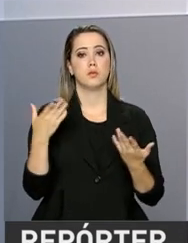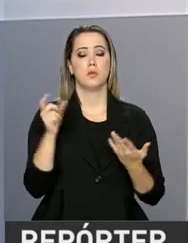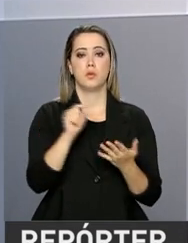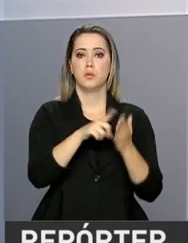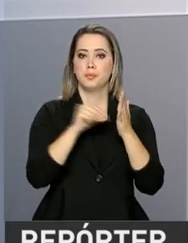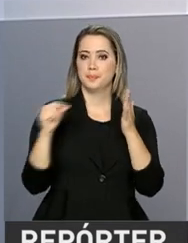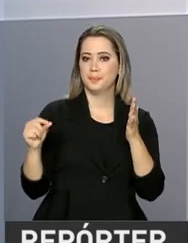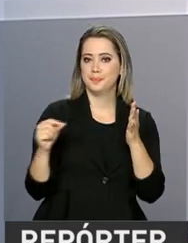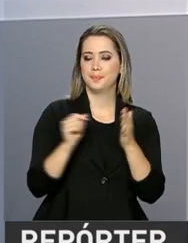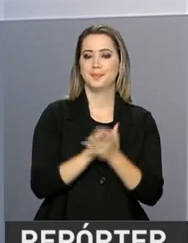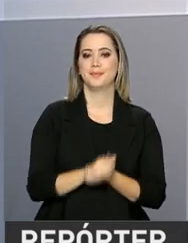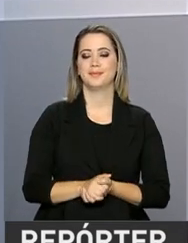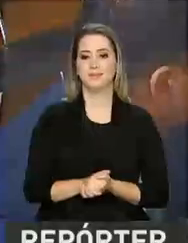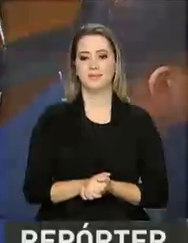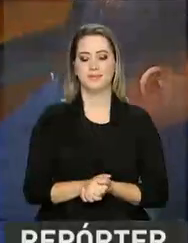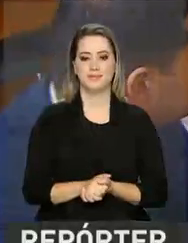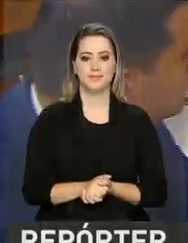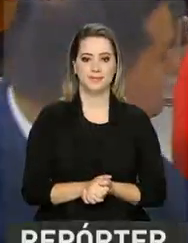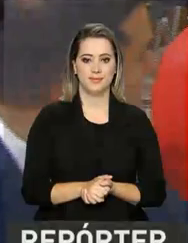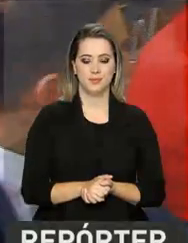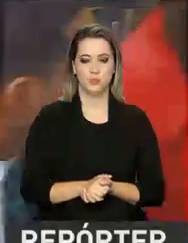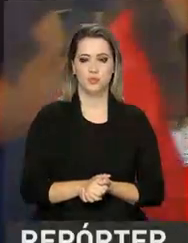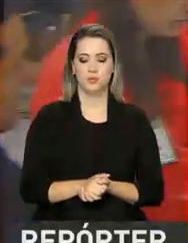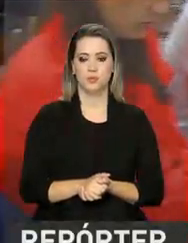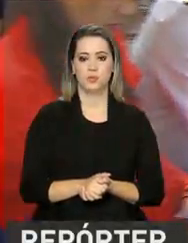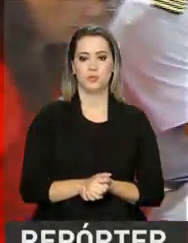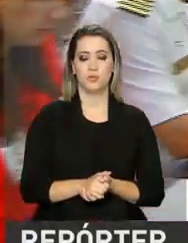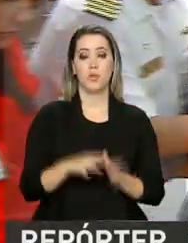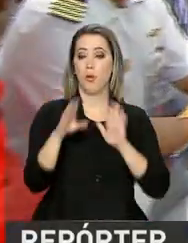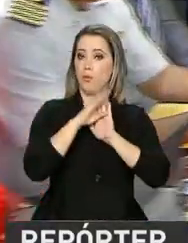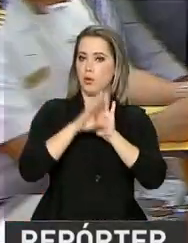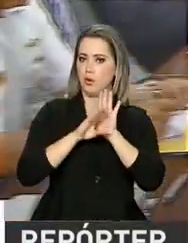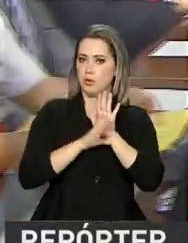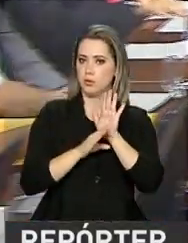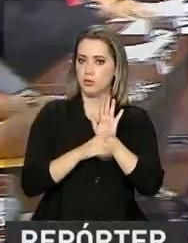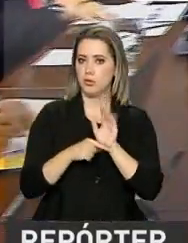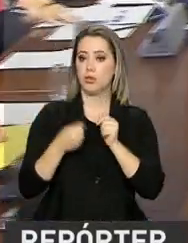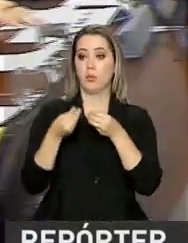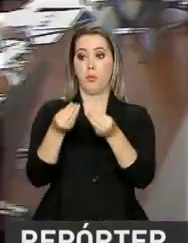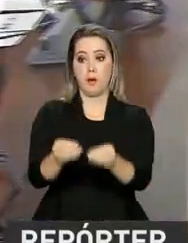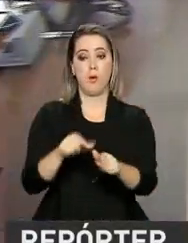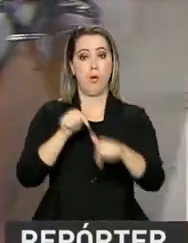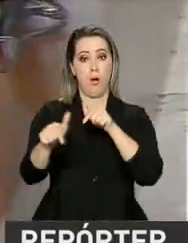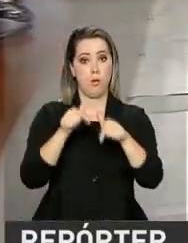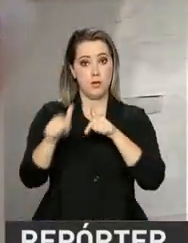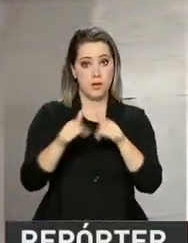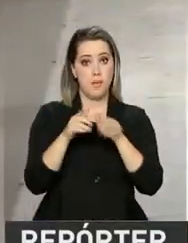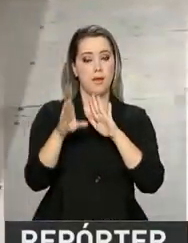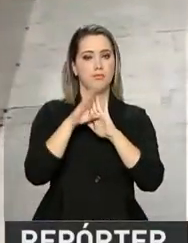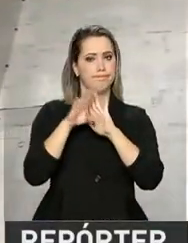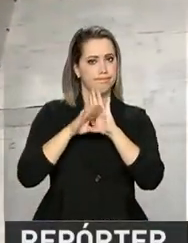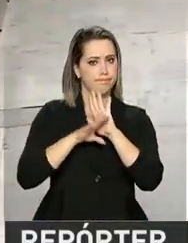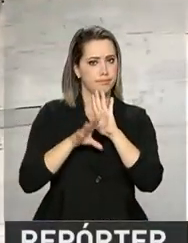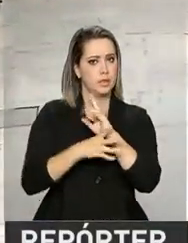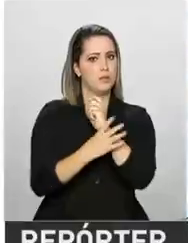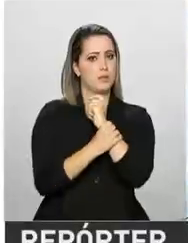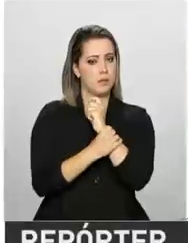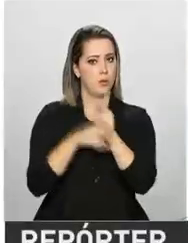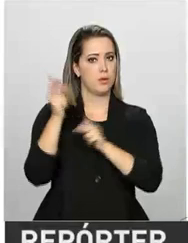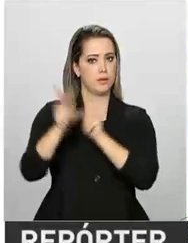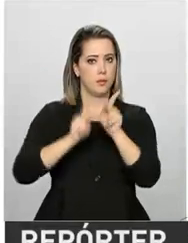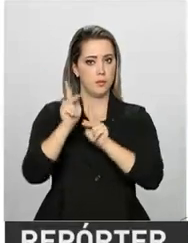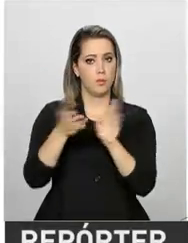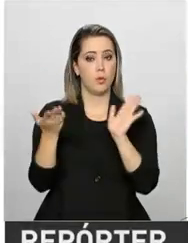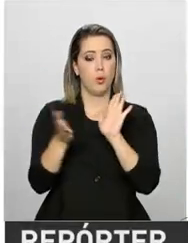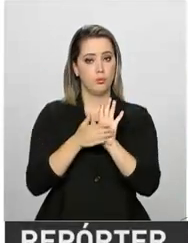no Palácio do Planalto o projeto para pôr em prática o plano nacional de segurança pública no Rio de Janeiro foi